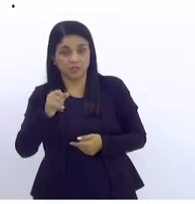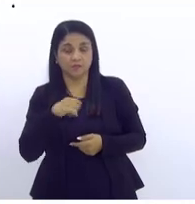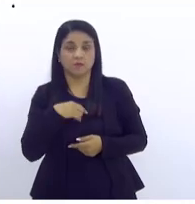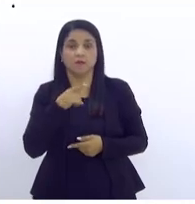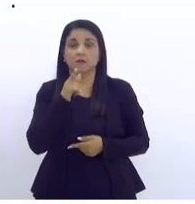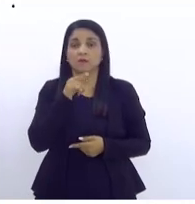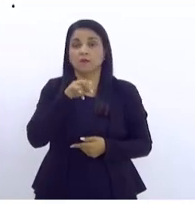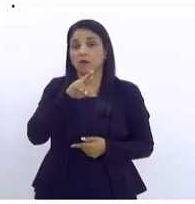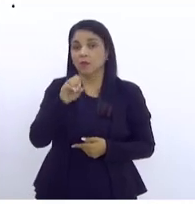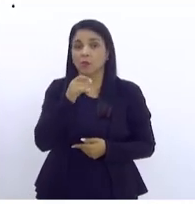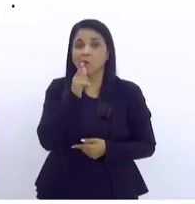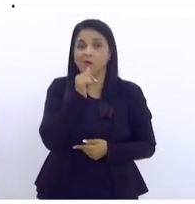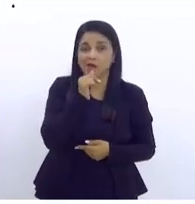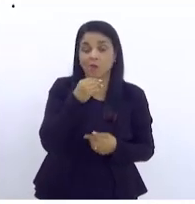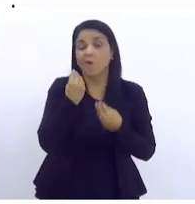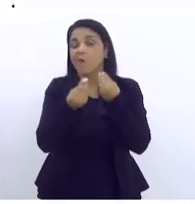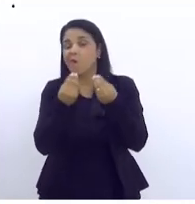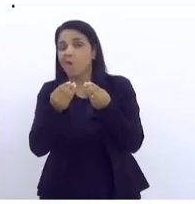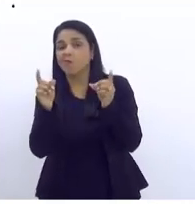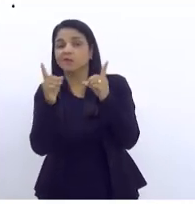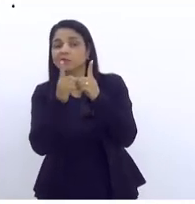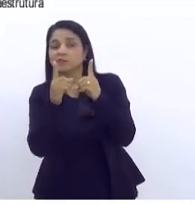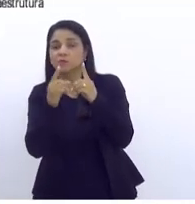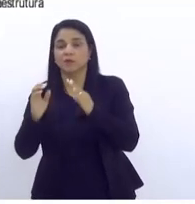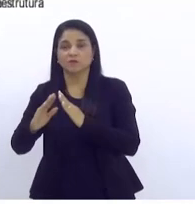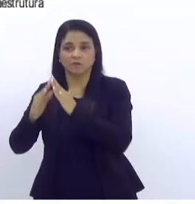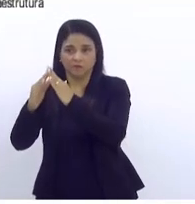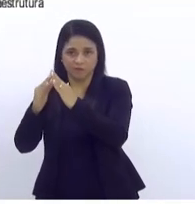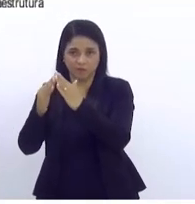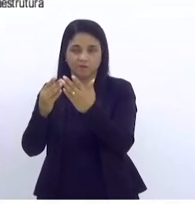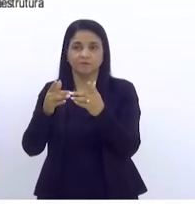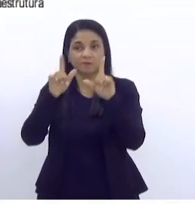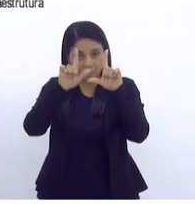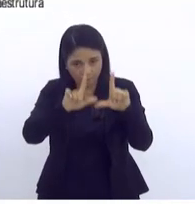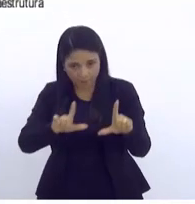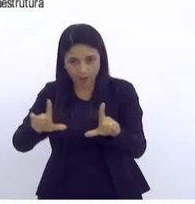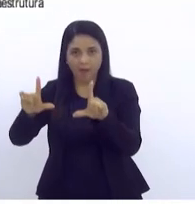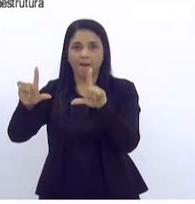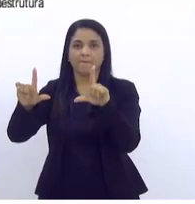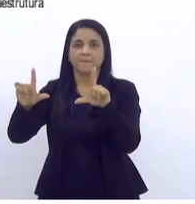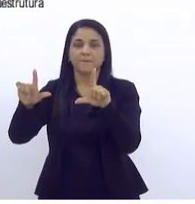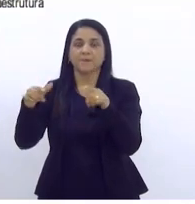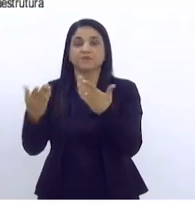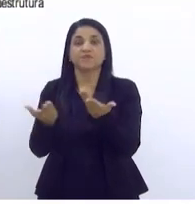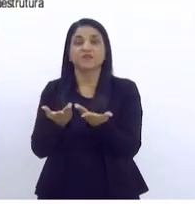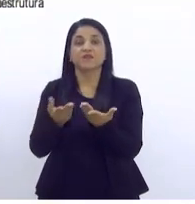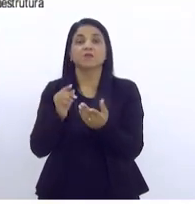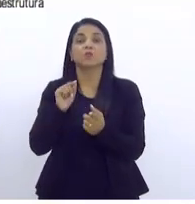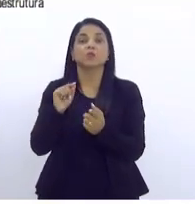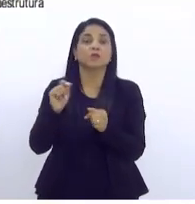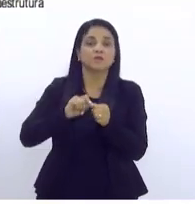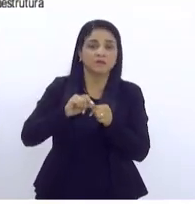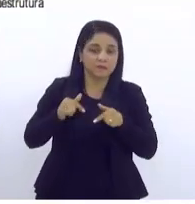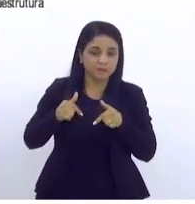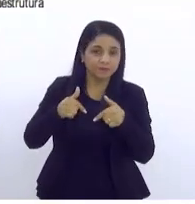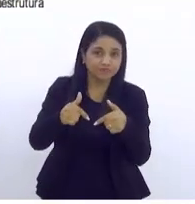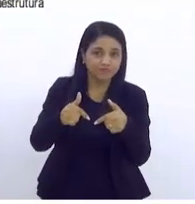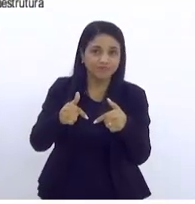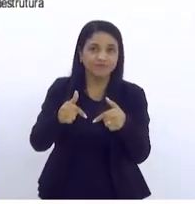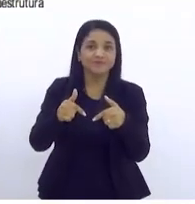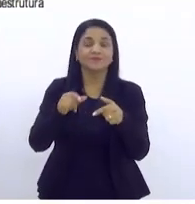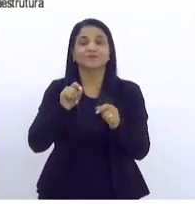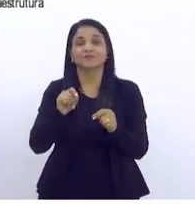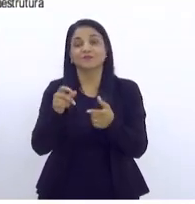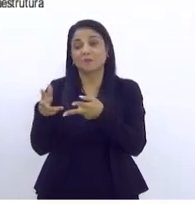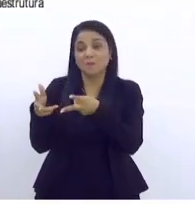como eh definir esse atendimento de favelas pode passar por favor eh e aí o que tá sendo realizado né O que a